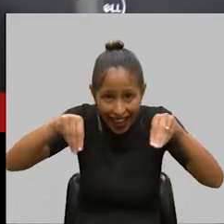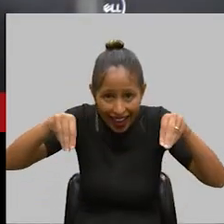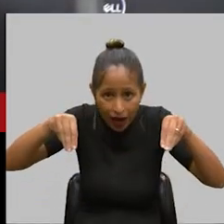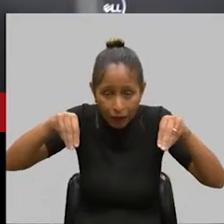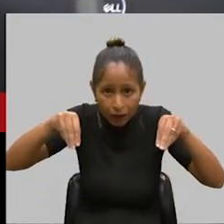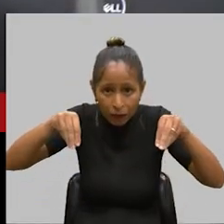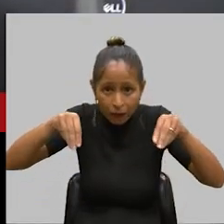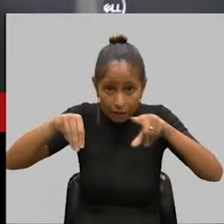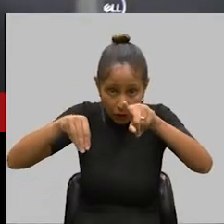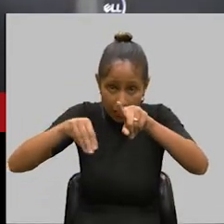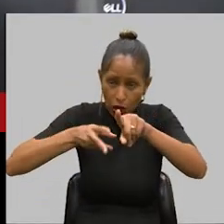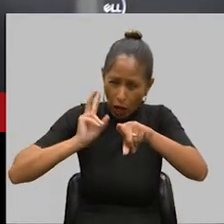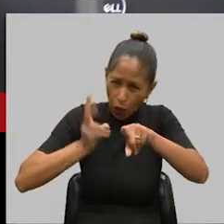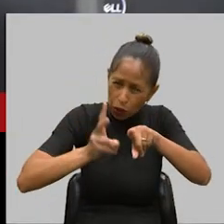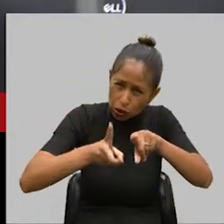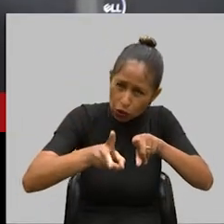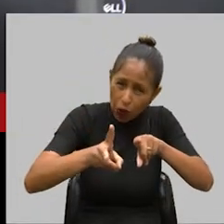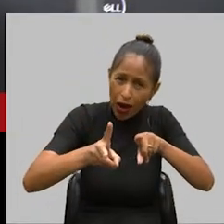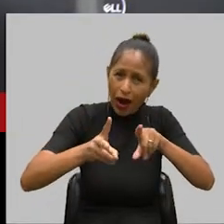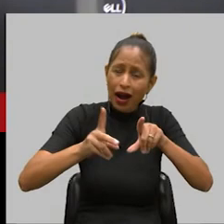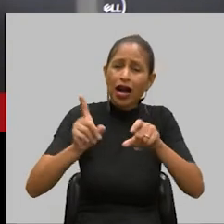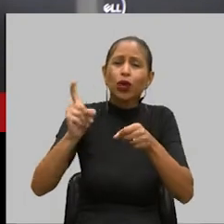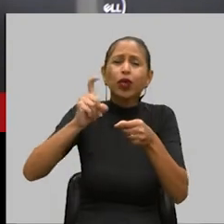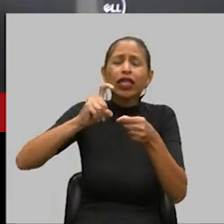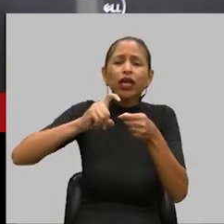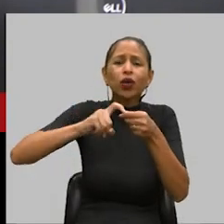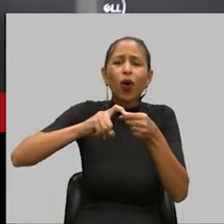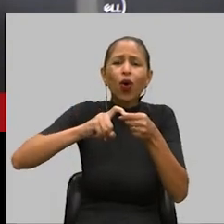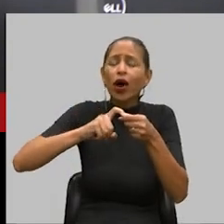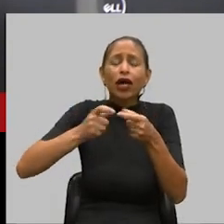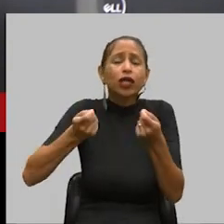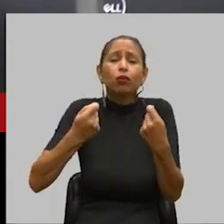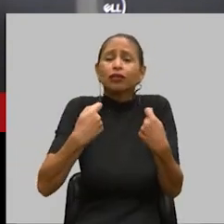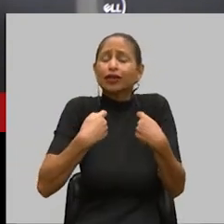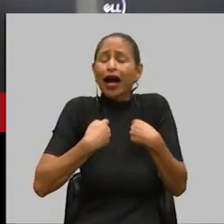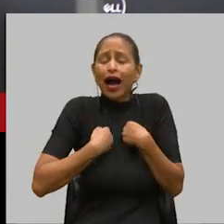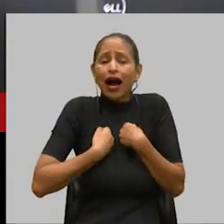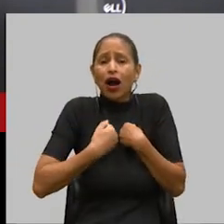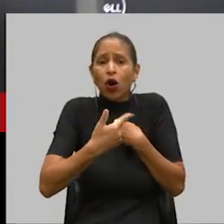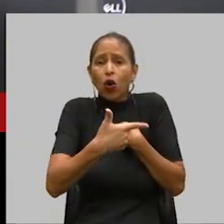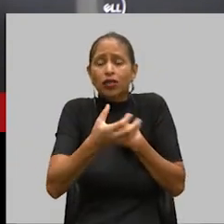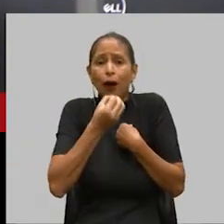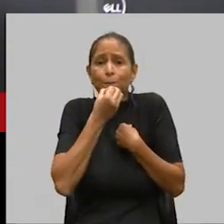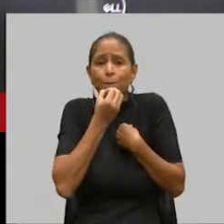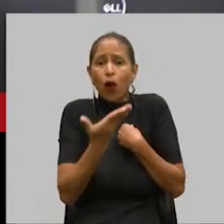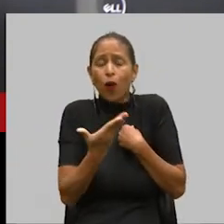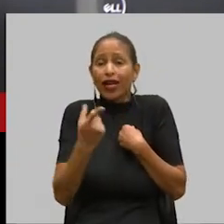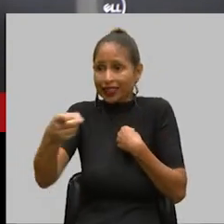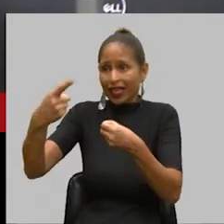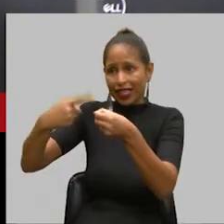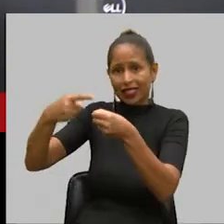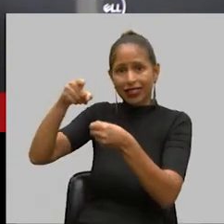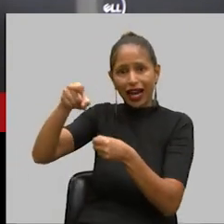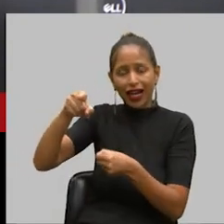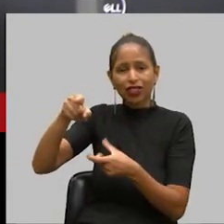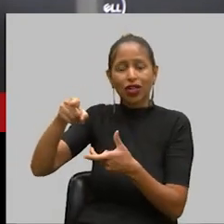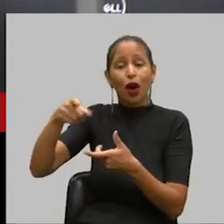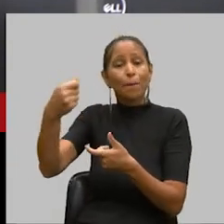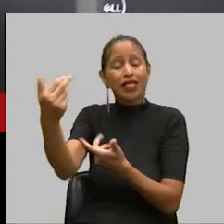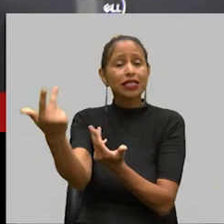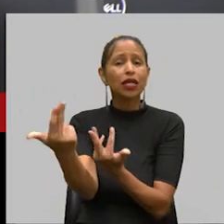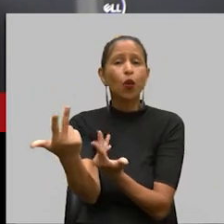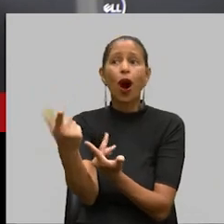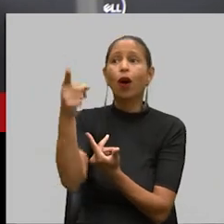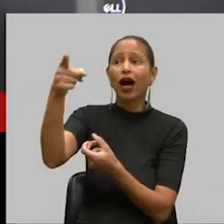quer continuar ar morando no interior se nós não deros as condições que se tem na cidade então as condições T que ser a